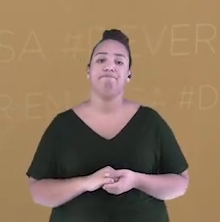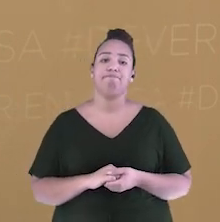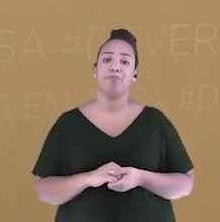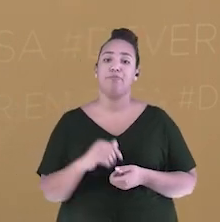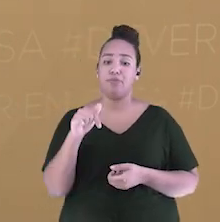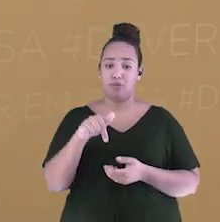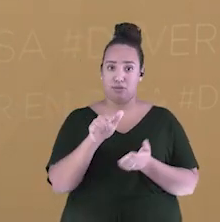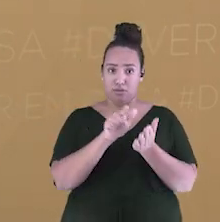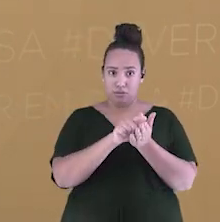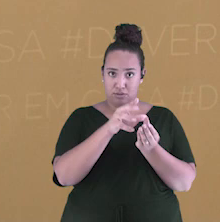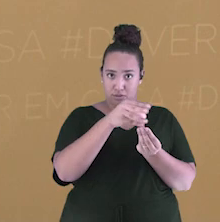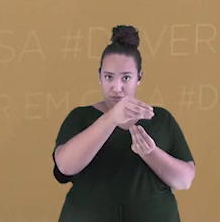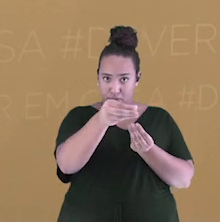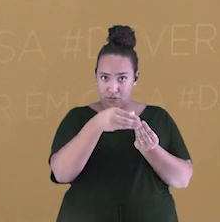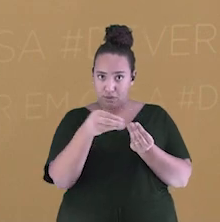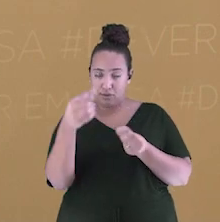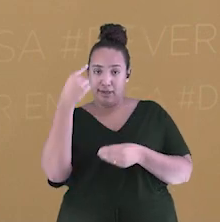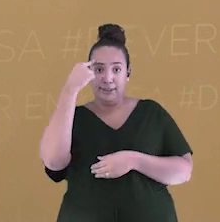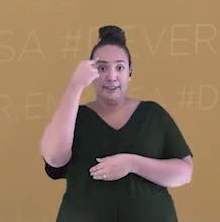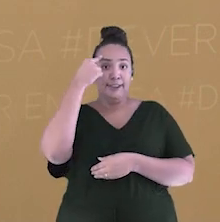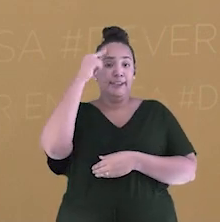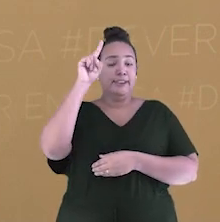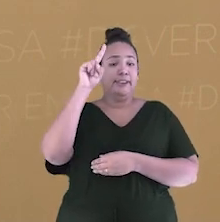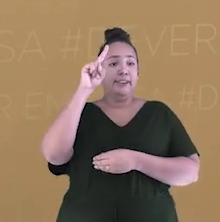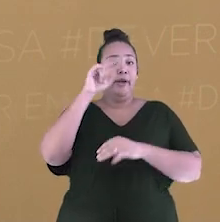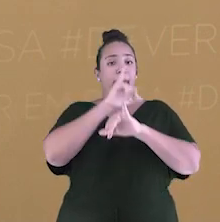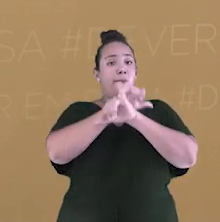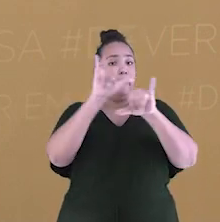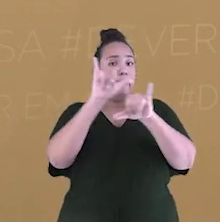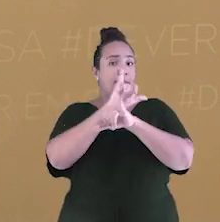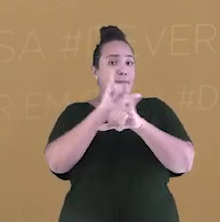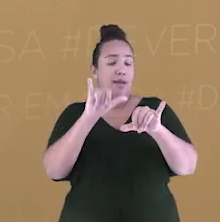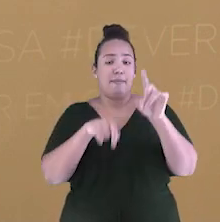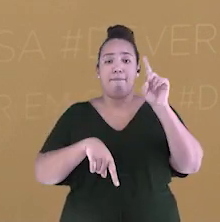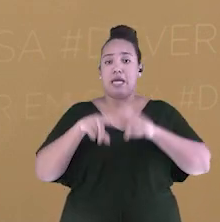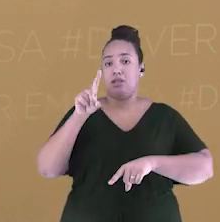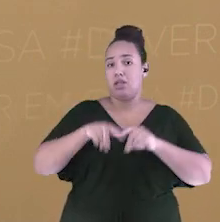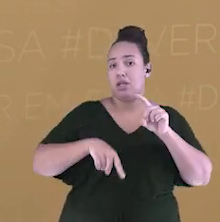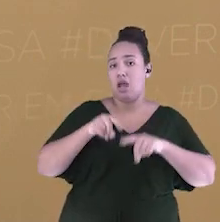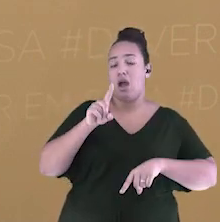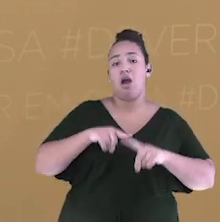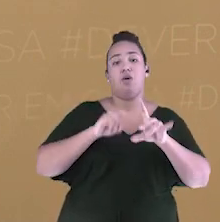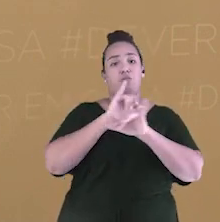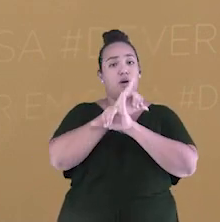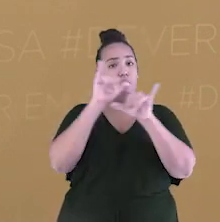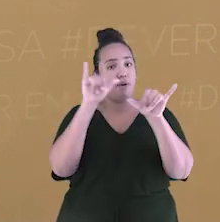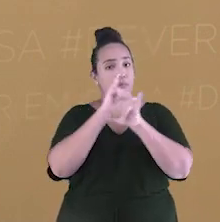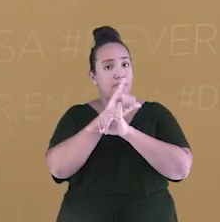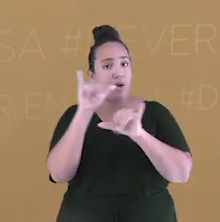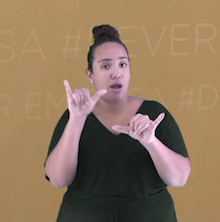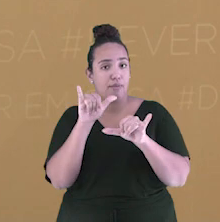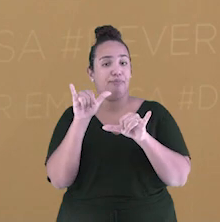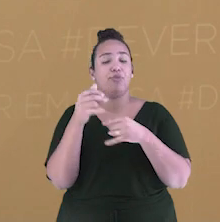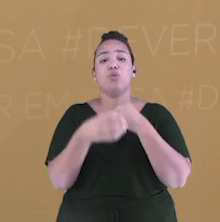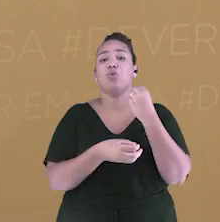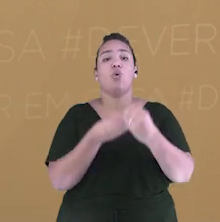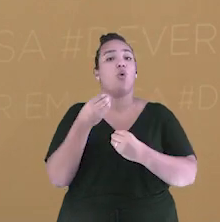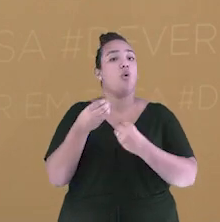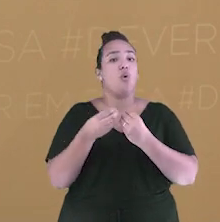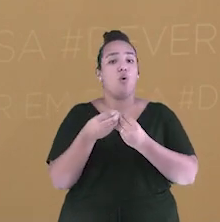de divulgação de uma ideia, de uma marca, produto ou serviço e é feito em